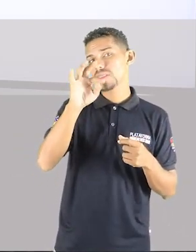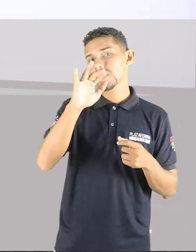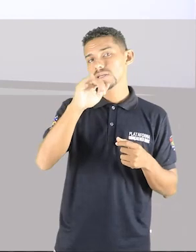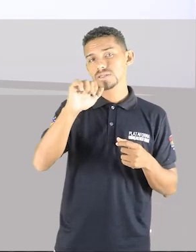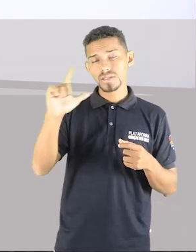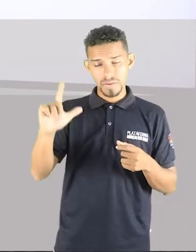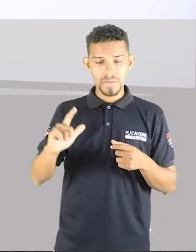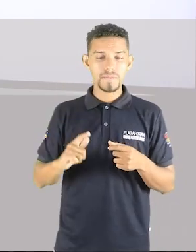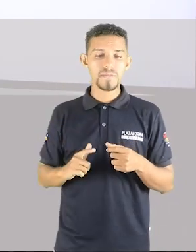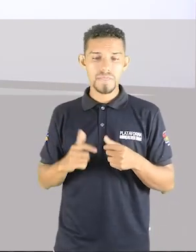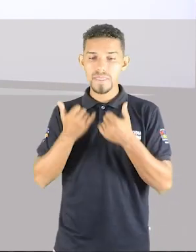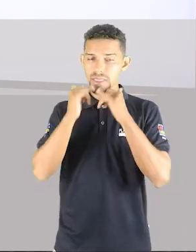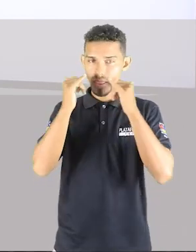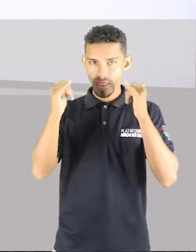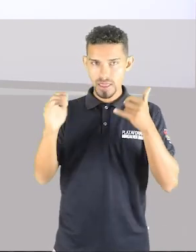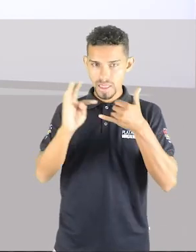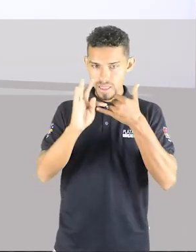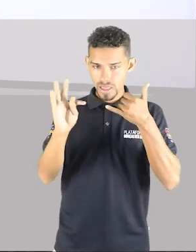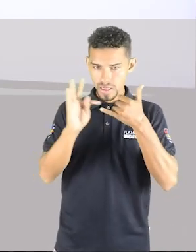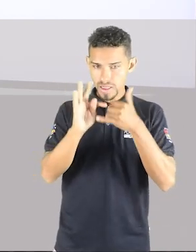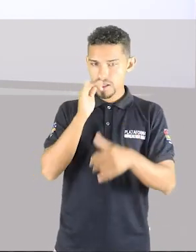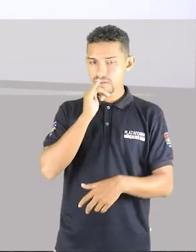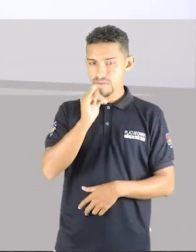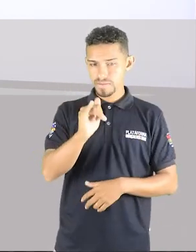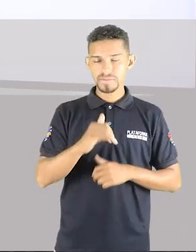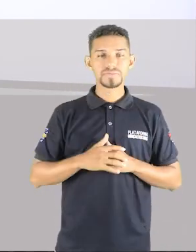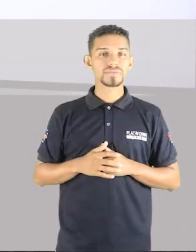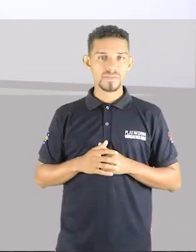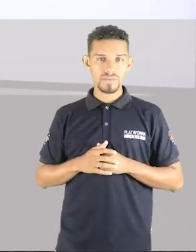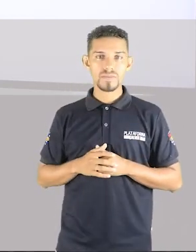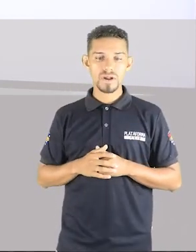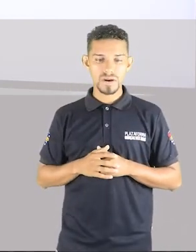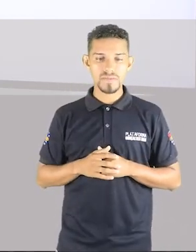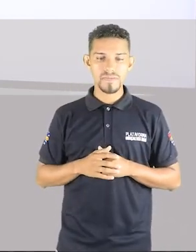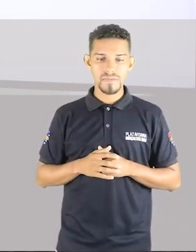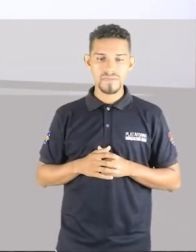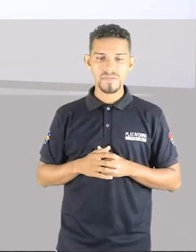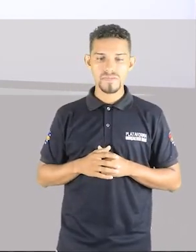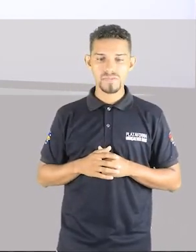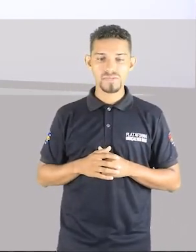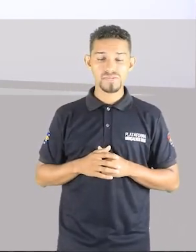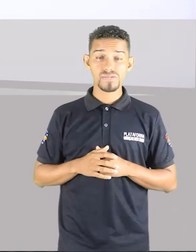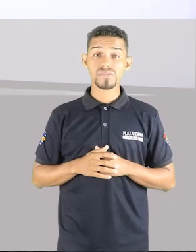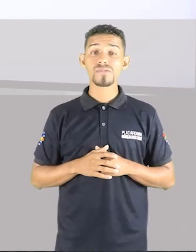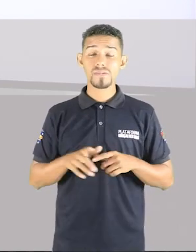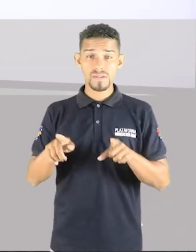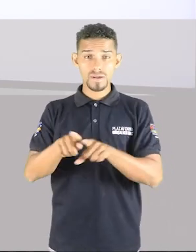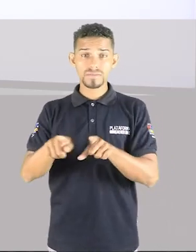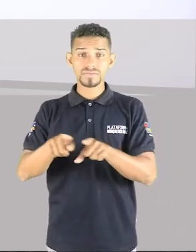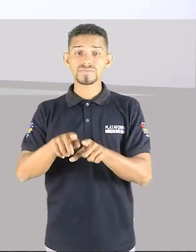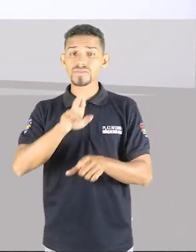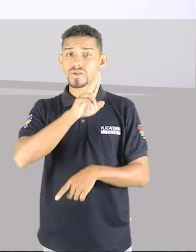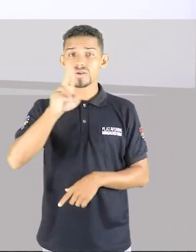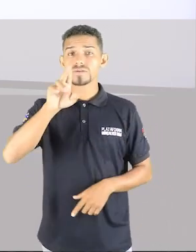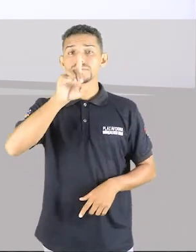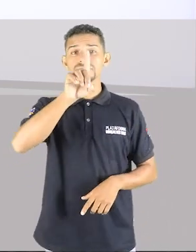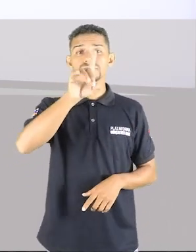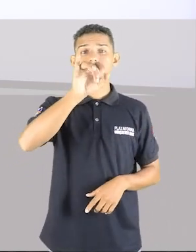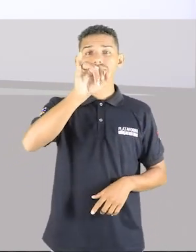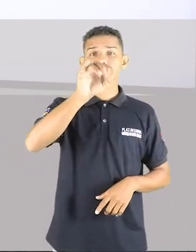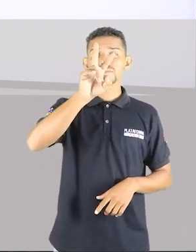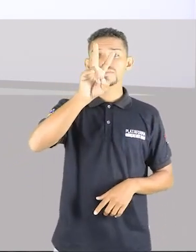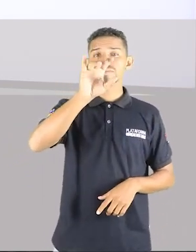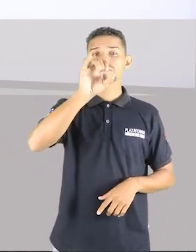Beleza então essa é a associação em paralelo também ela é chamada de divisor de